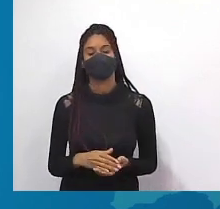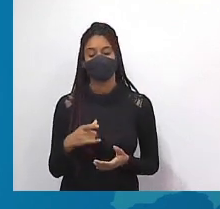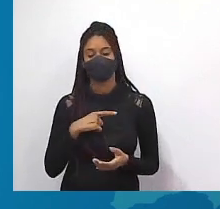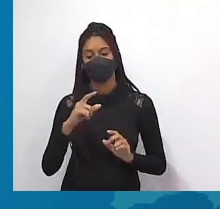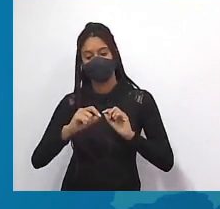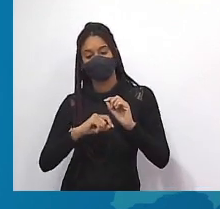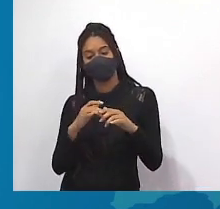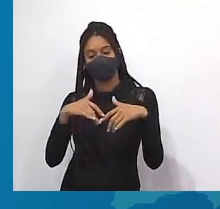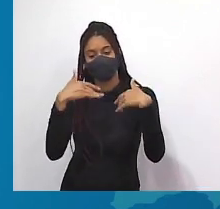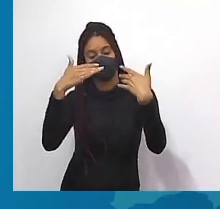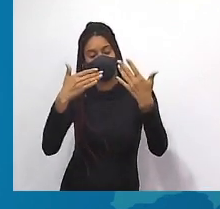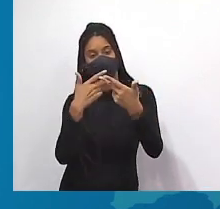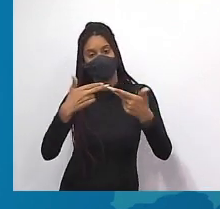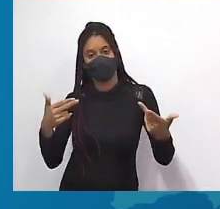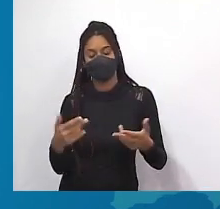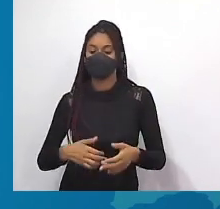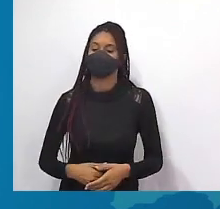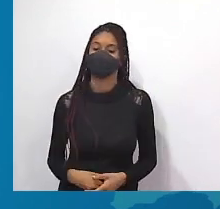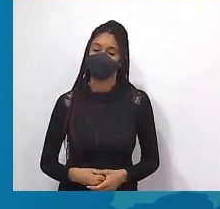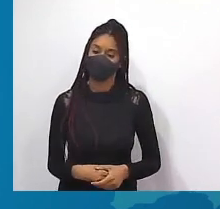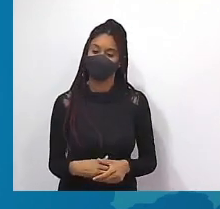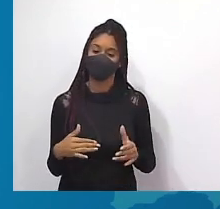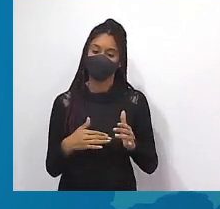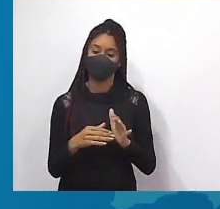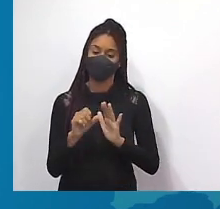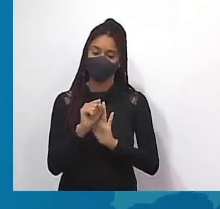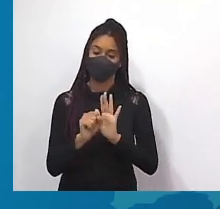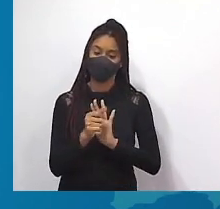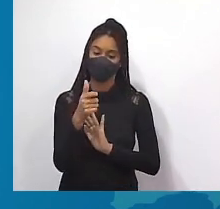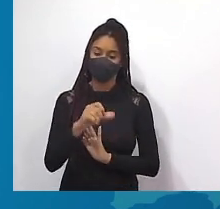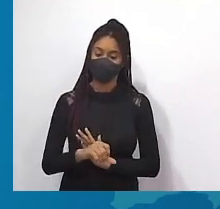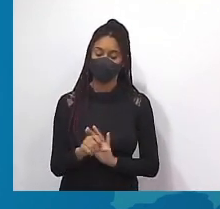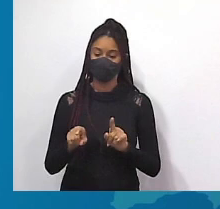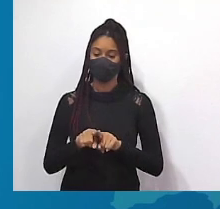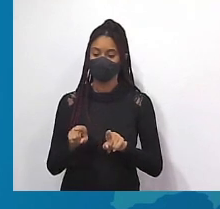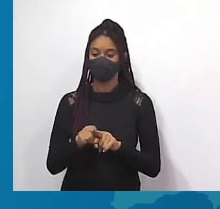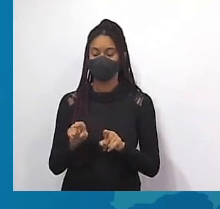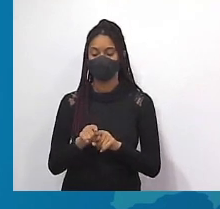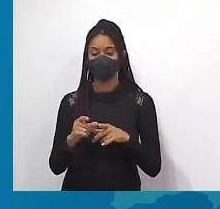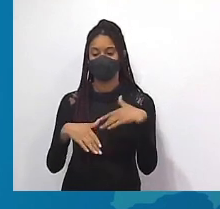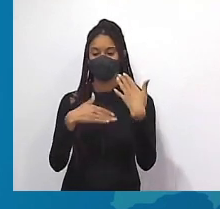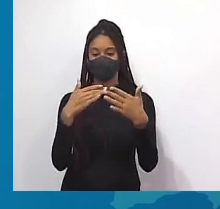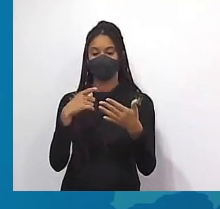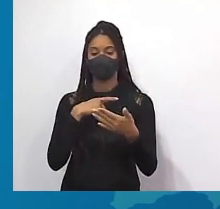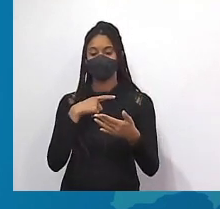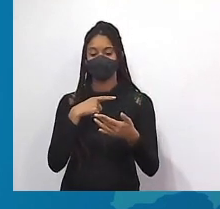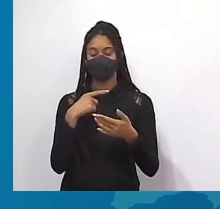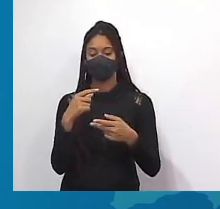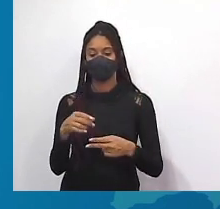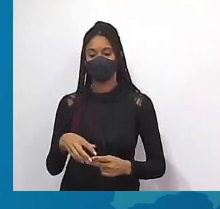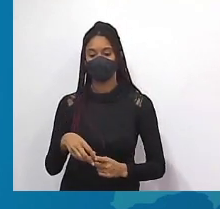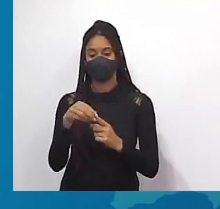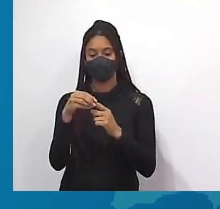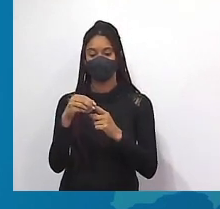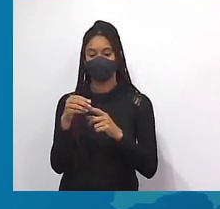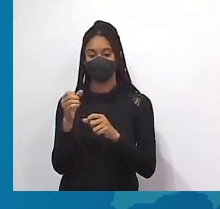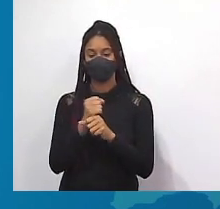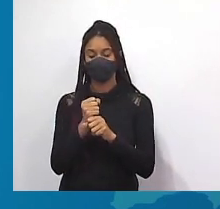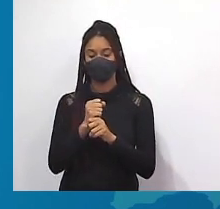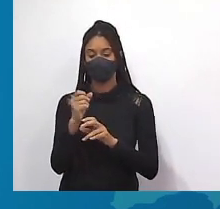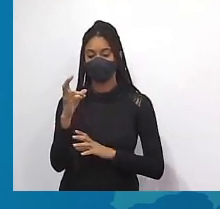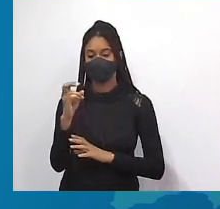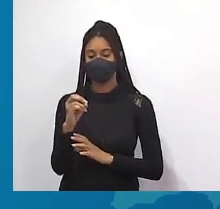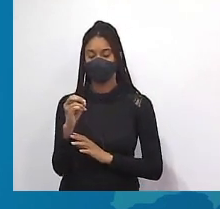uma evolução da degradação ambiental até o século XIX, e uma evolução que se dá principalmente a partir dos anos 50 do século